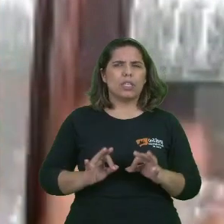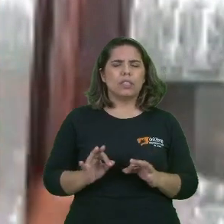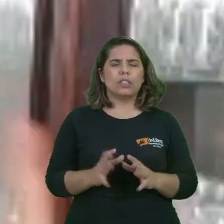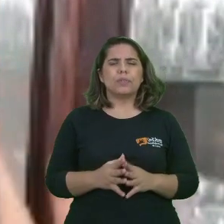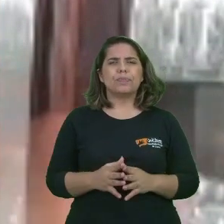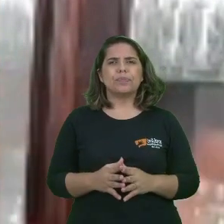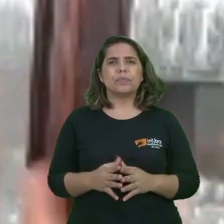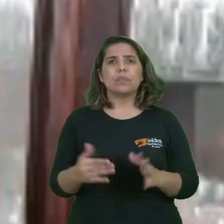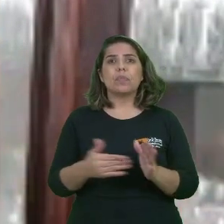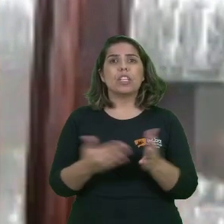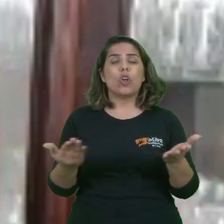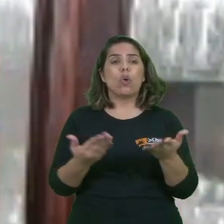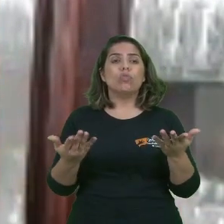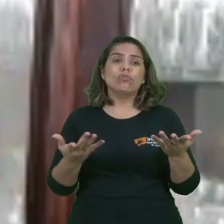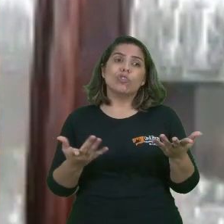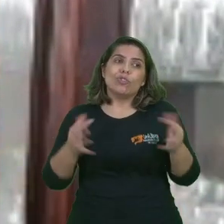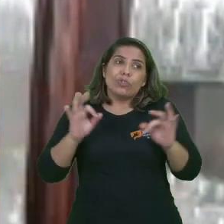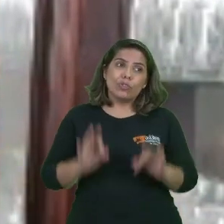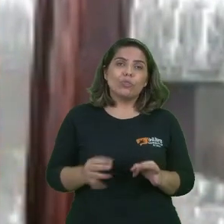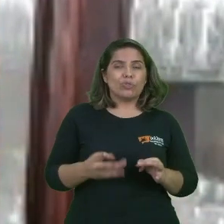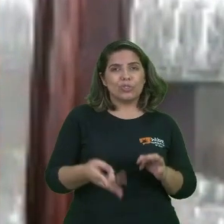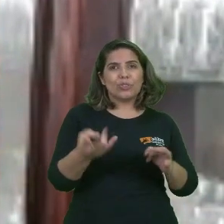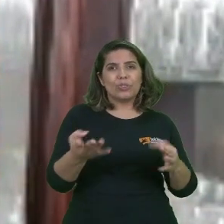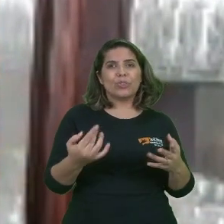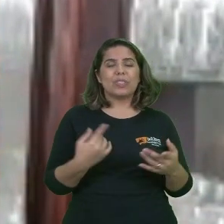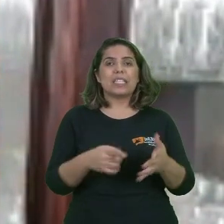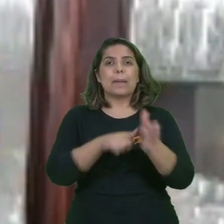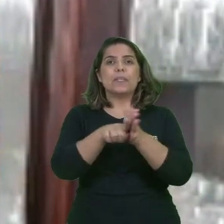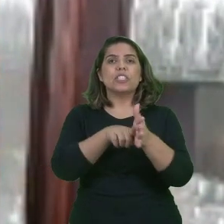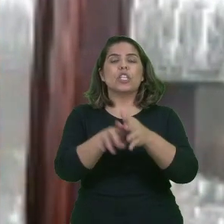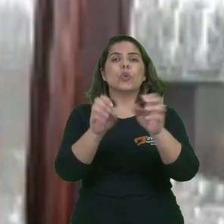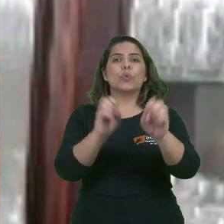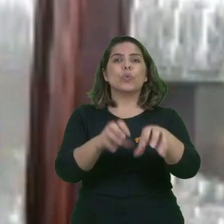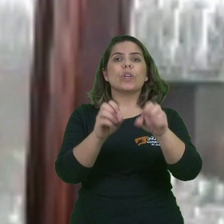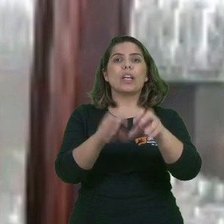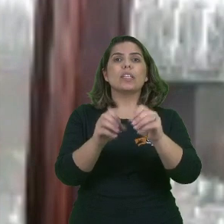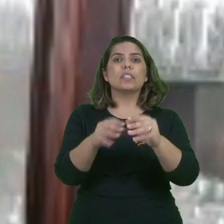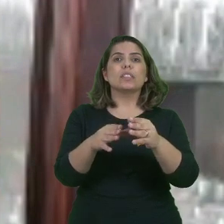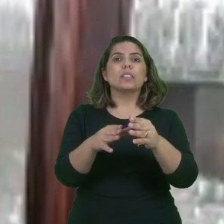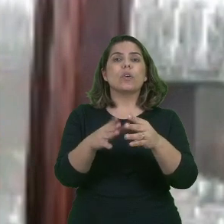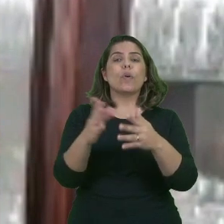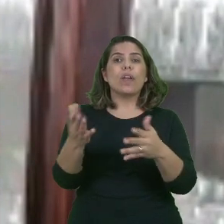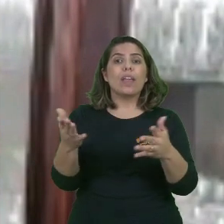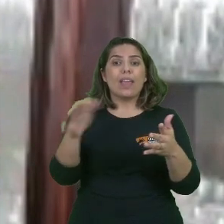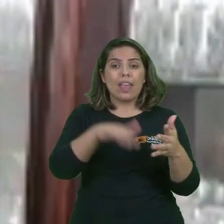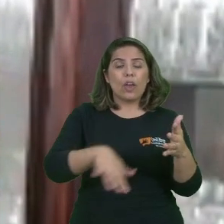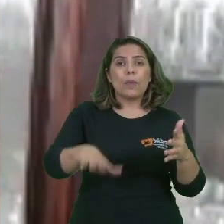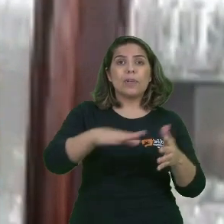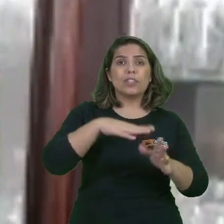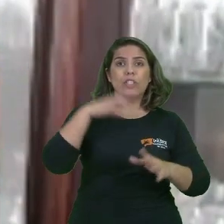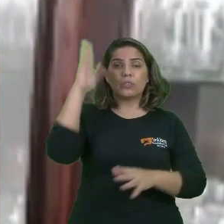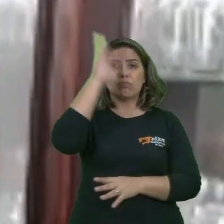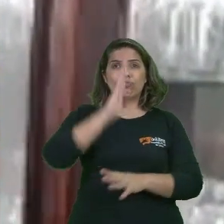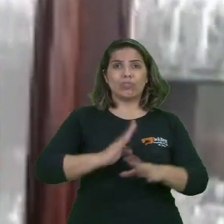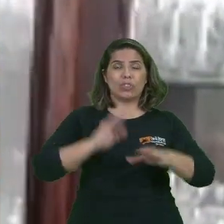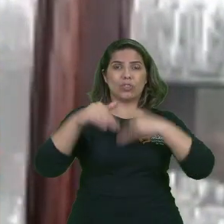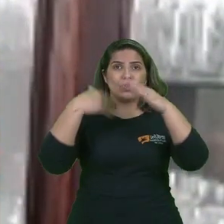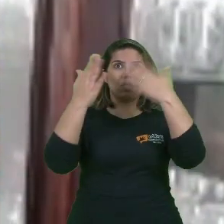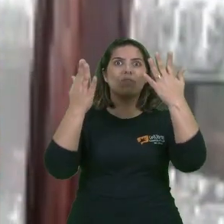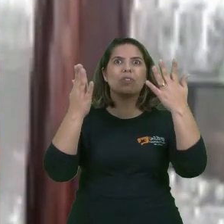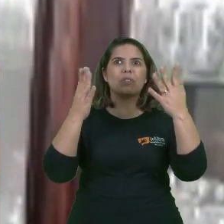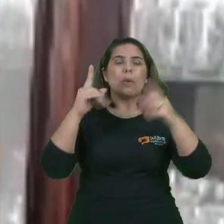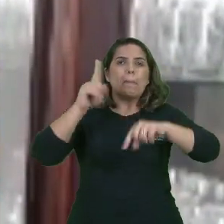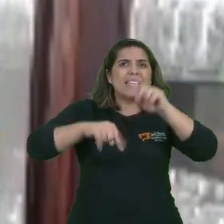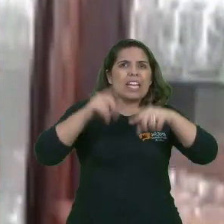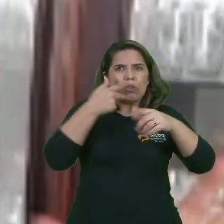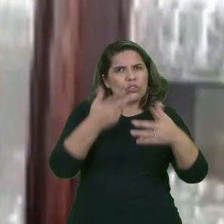até hoje não deixou nesse estado é preciso de educação maior país onde ela se desenvolveu mais ponto de vista